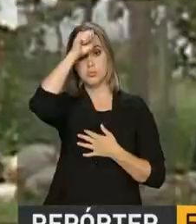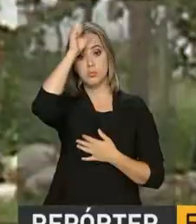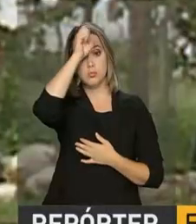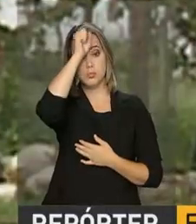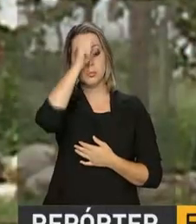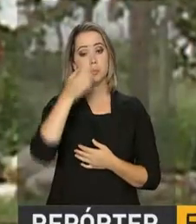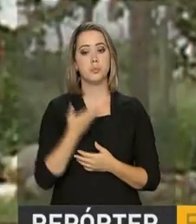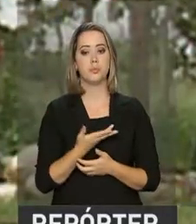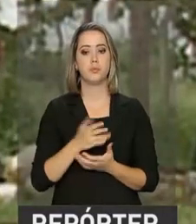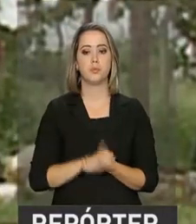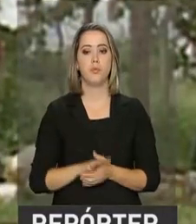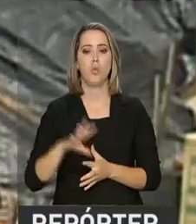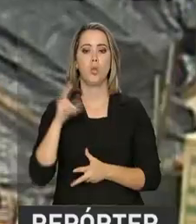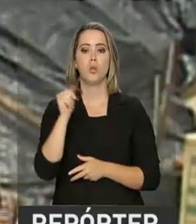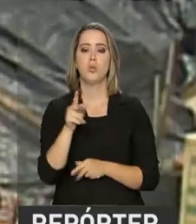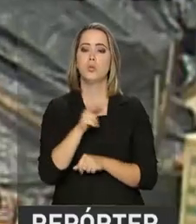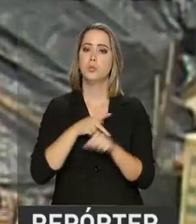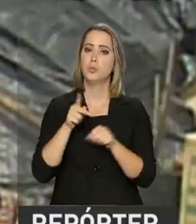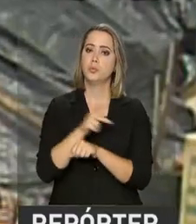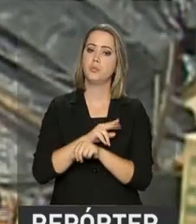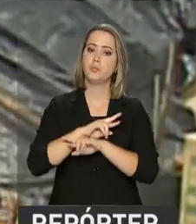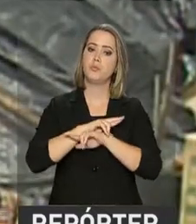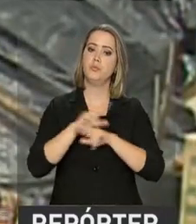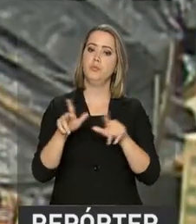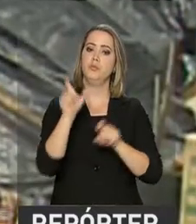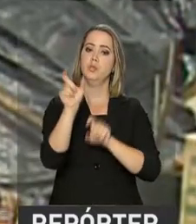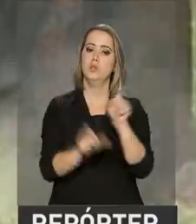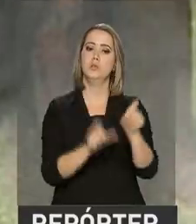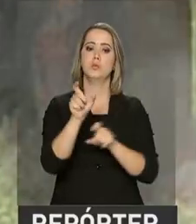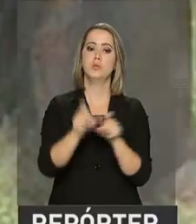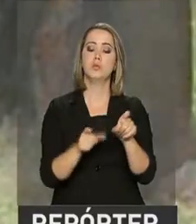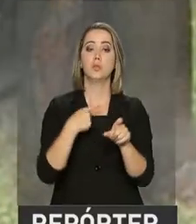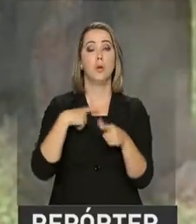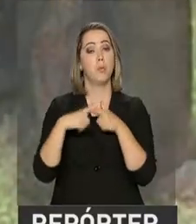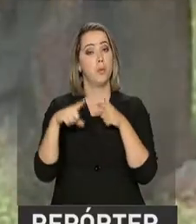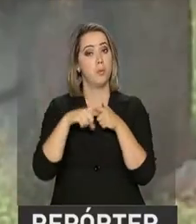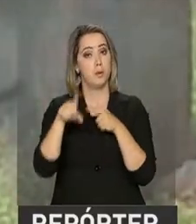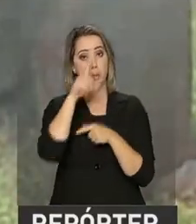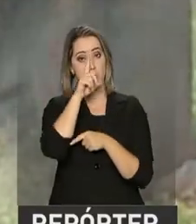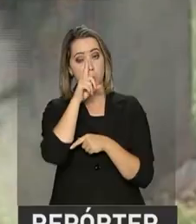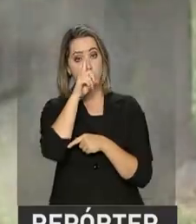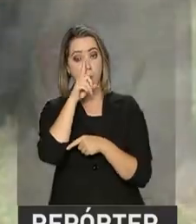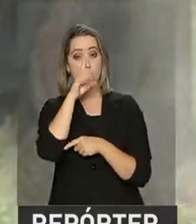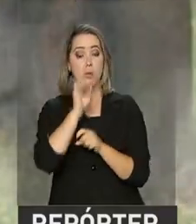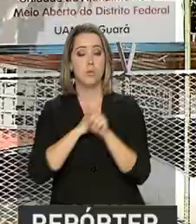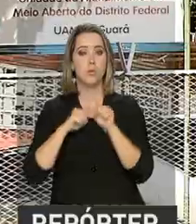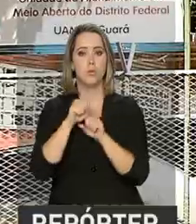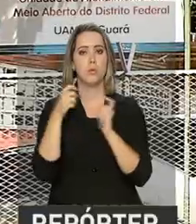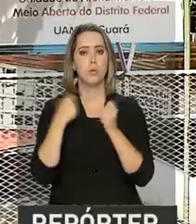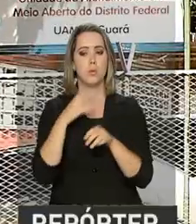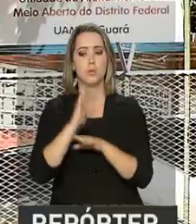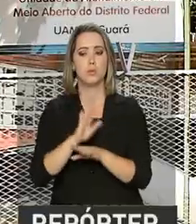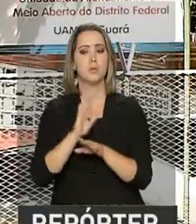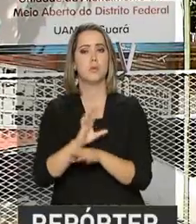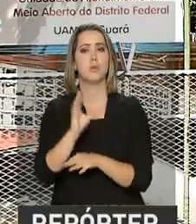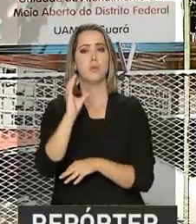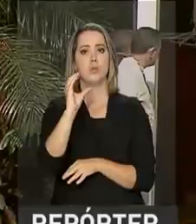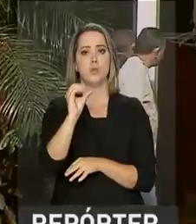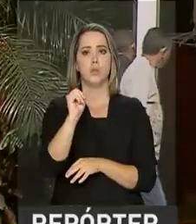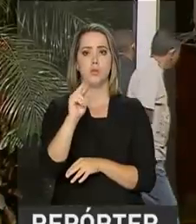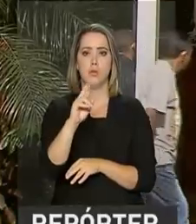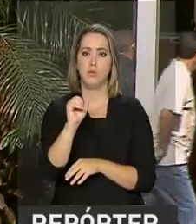muito em todo o país muitos brasileiros em situação de risco social precisam do apoio oferecido pelo